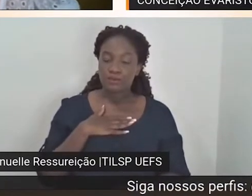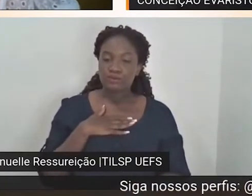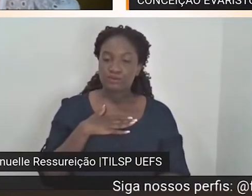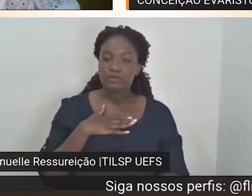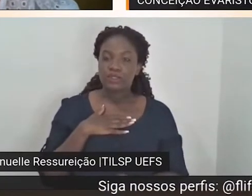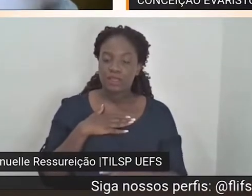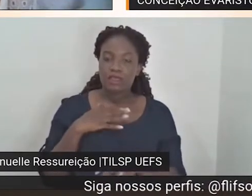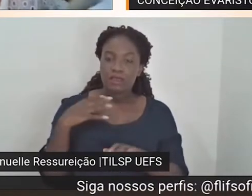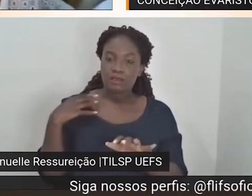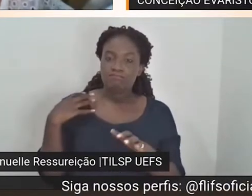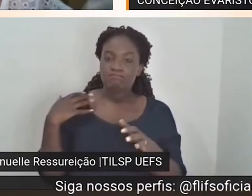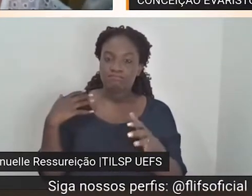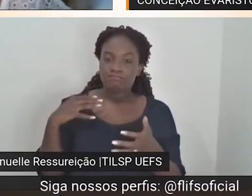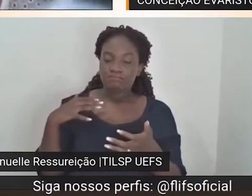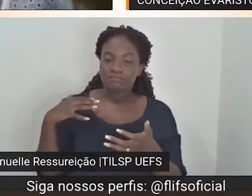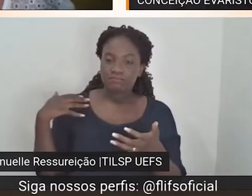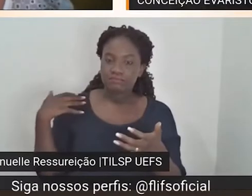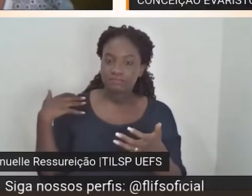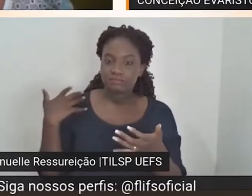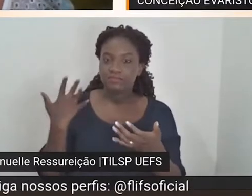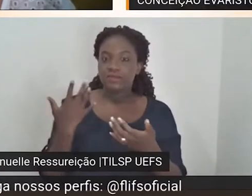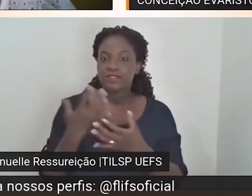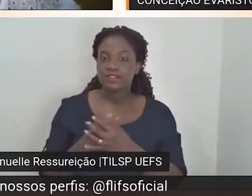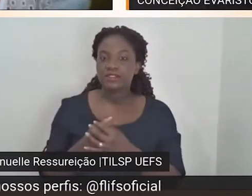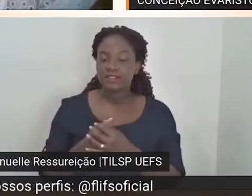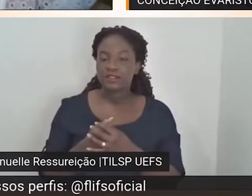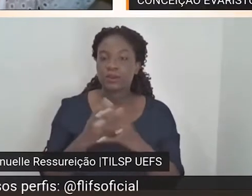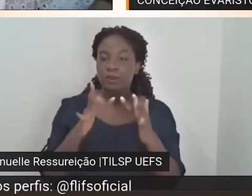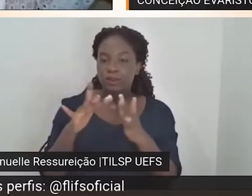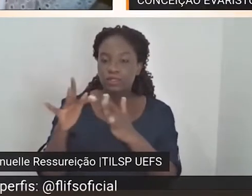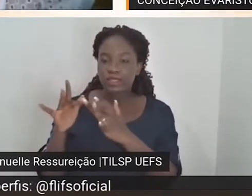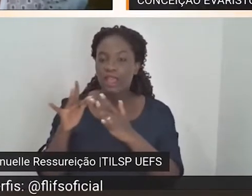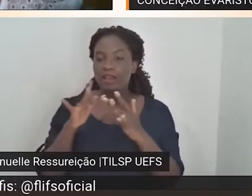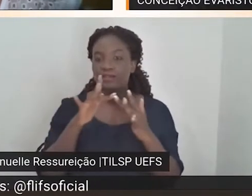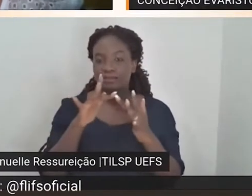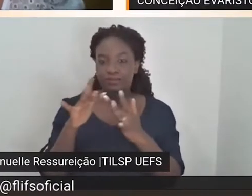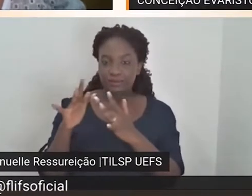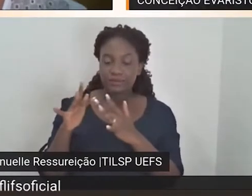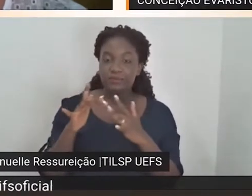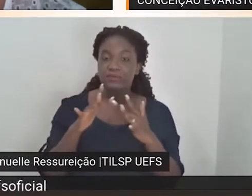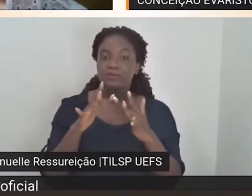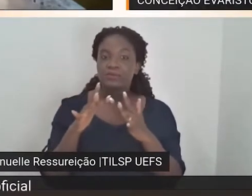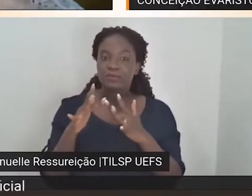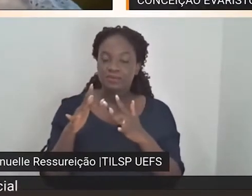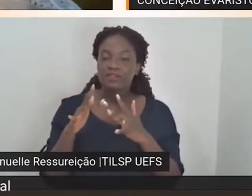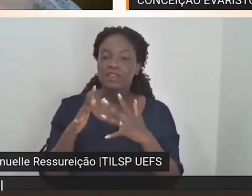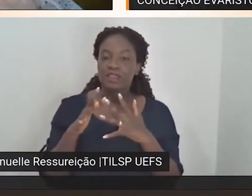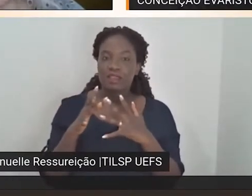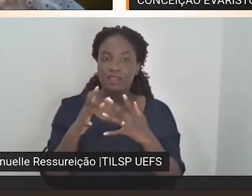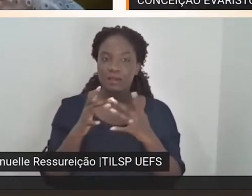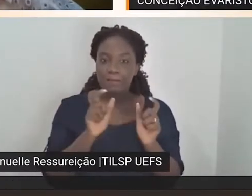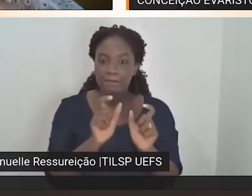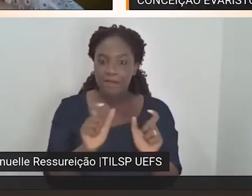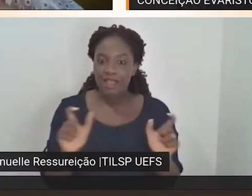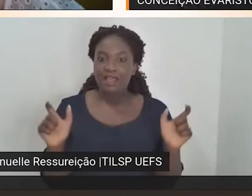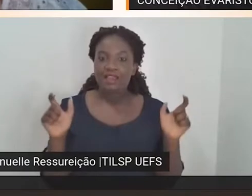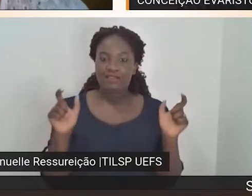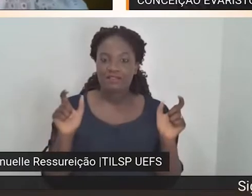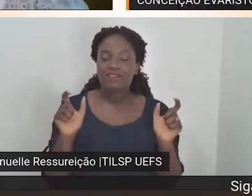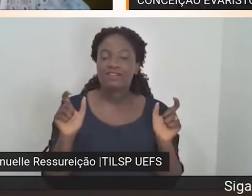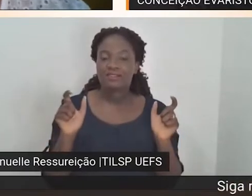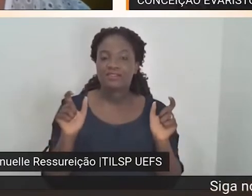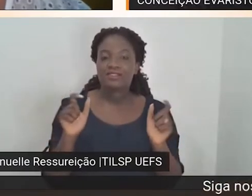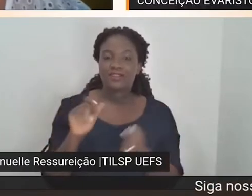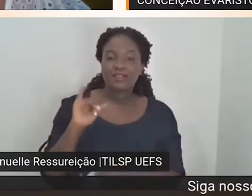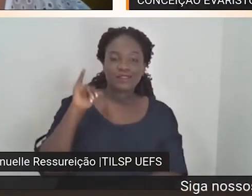de matriz, né, o meu primeiro acervo, ele vem da palavra, ele vem dessa escuta,